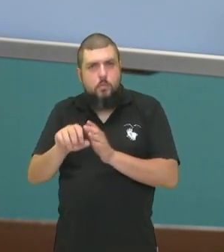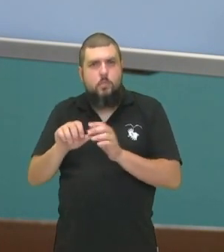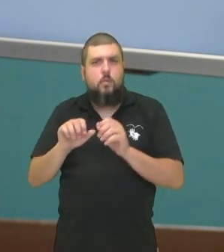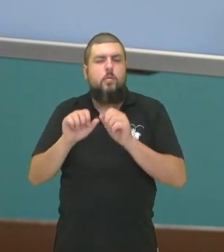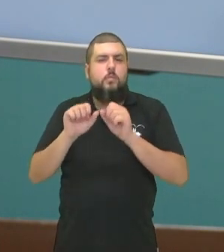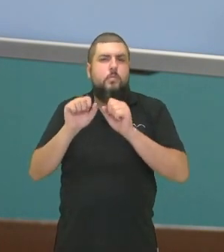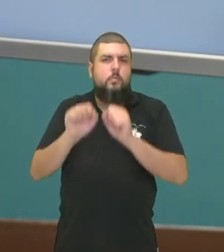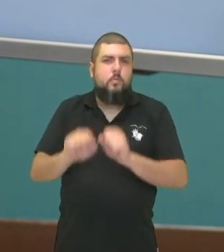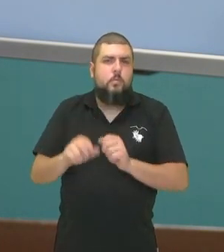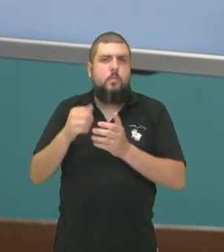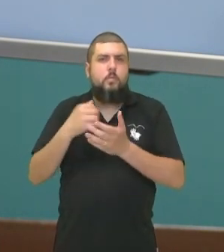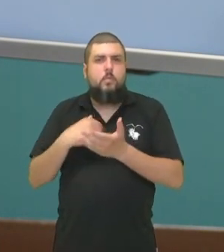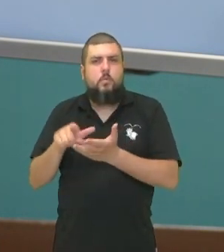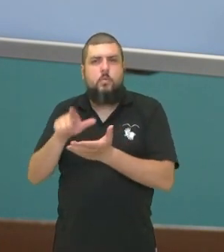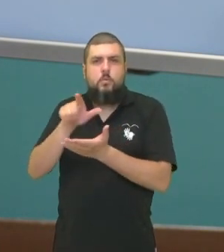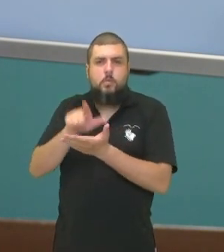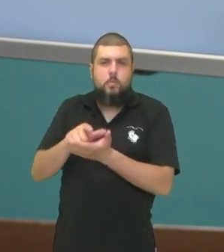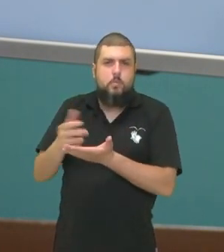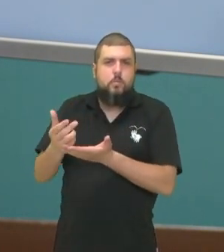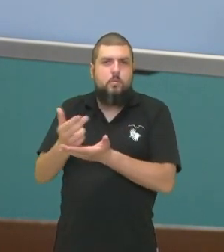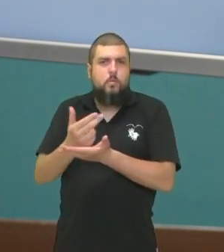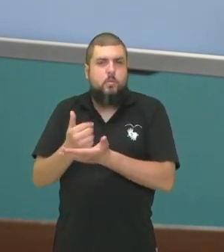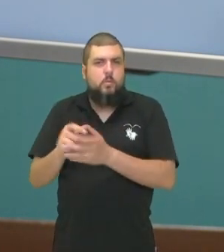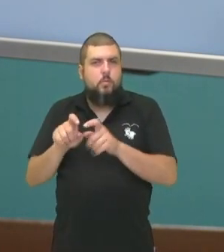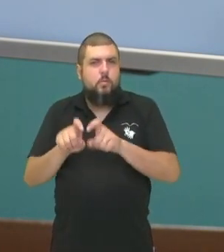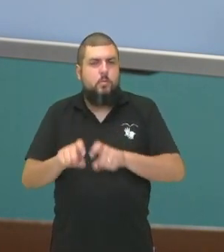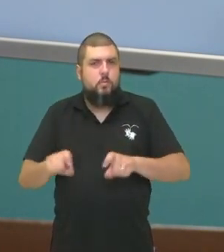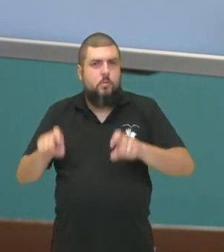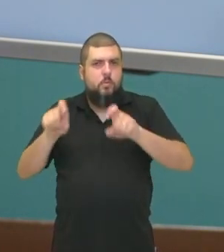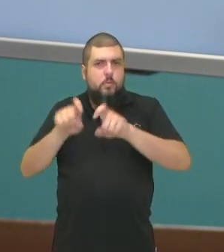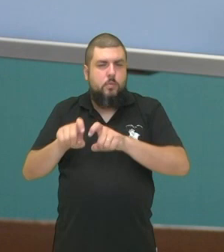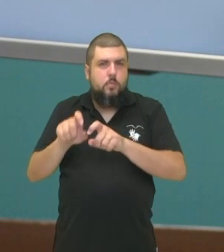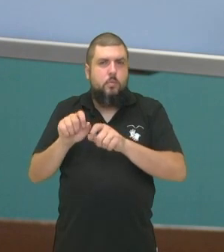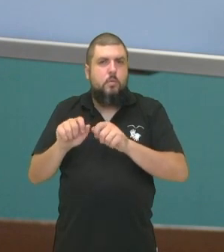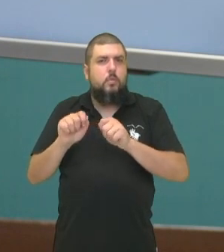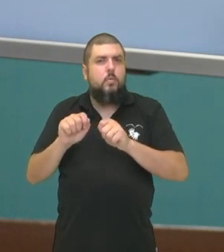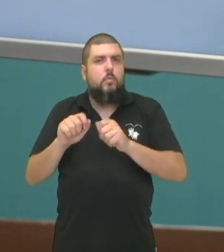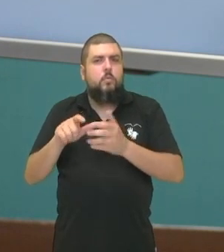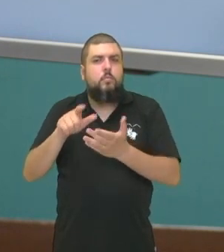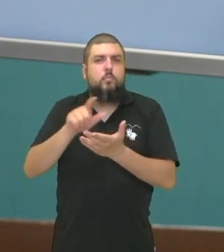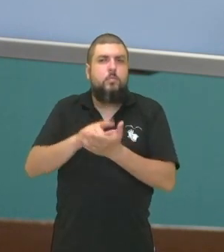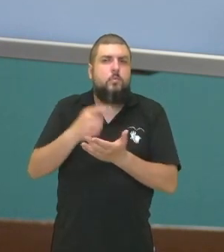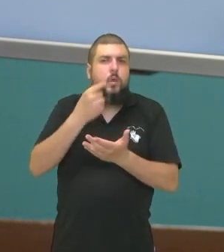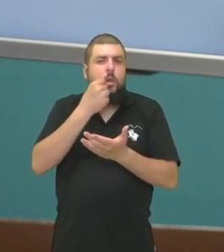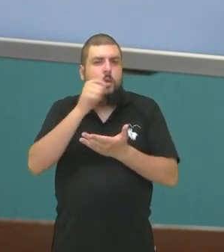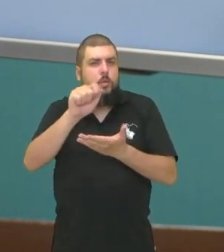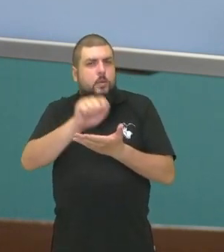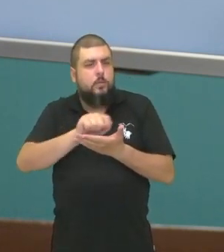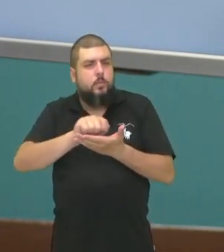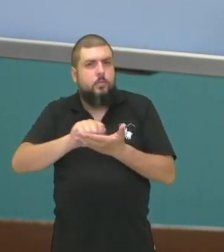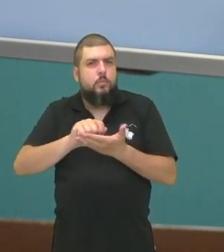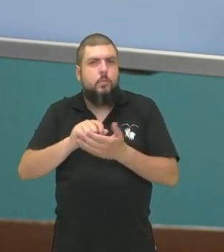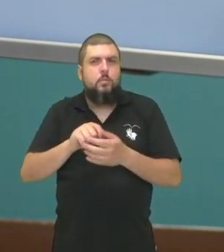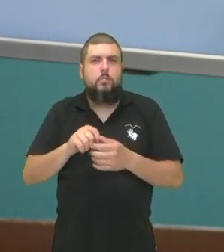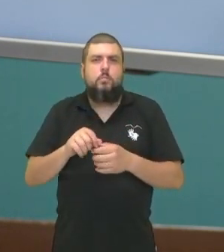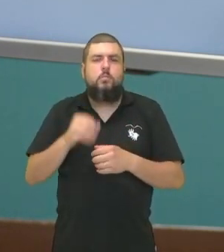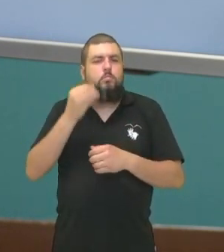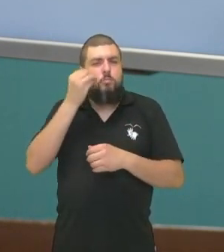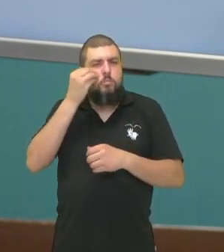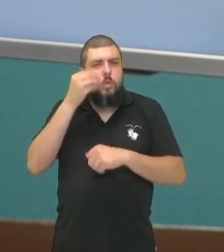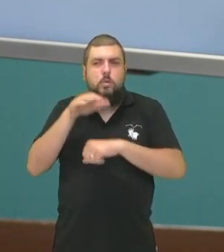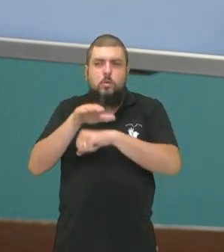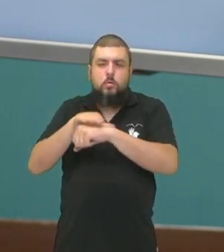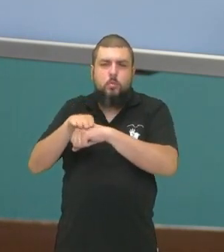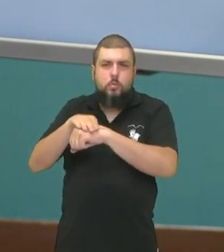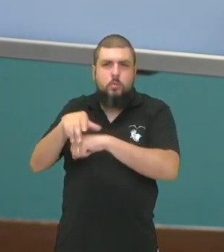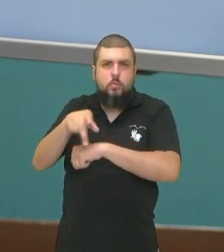pode fazer no seu computador, pode fazer também um desenho. Converse com a sua professora,